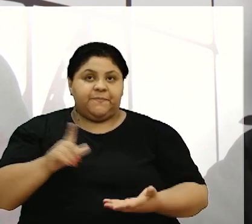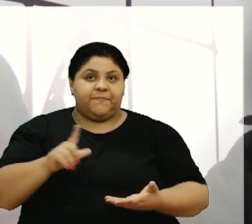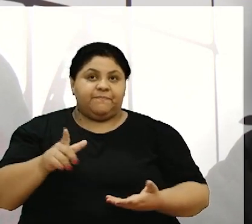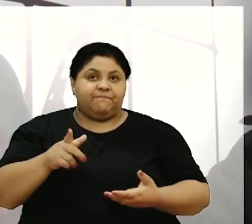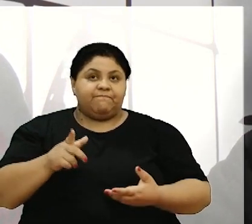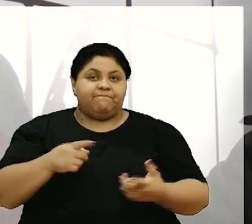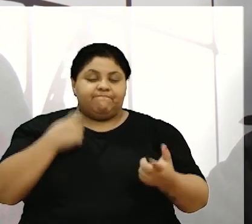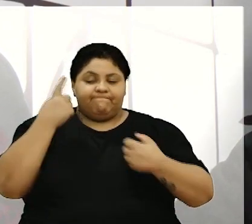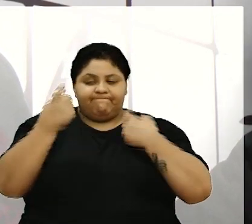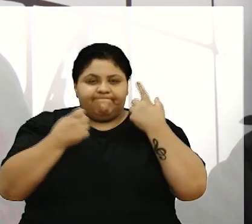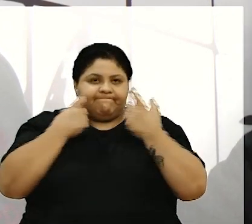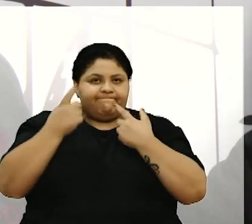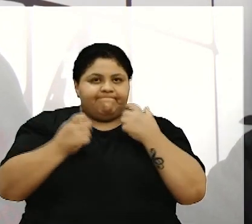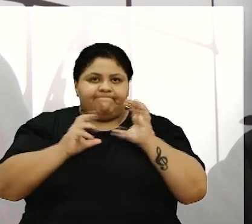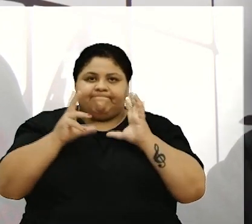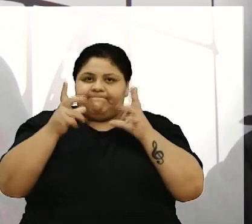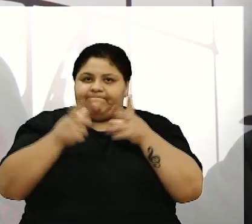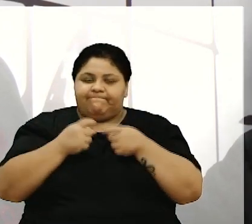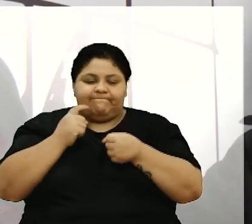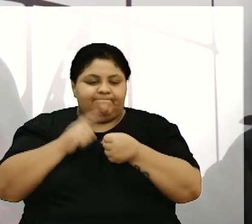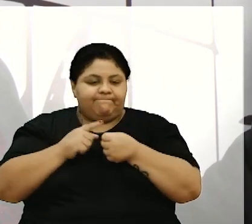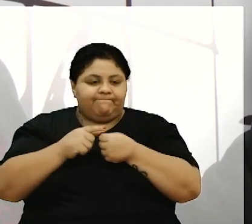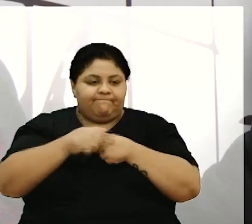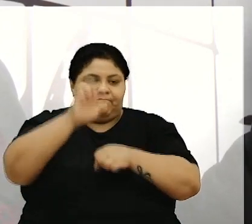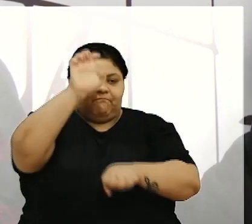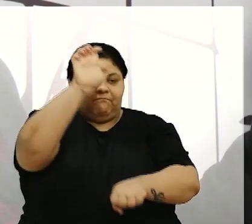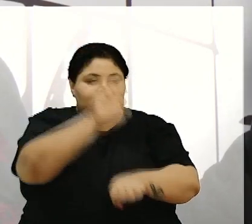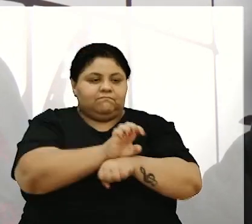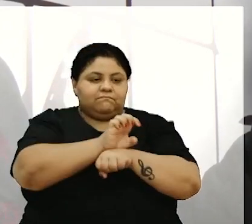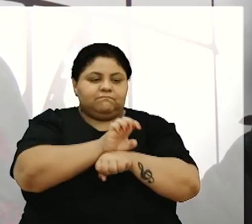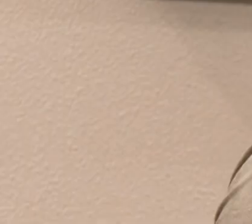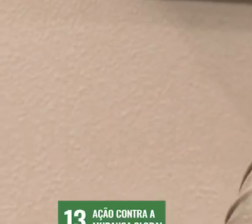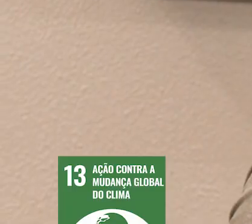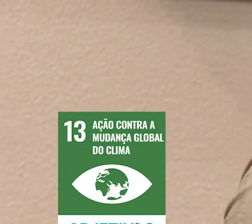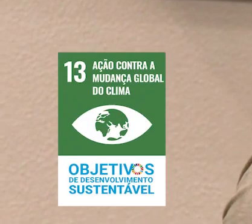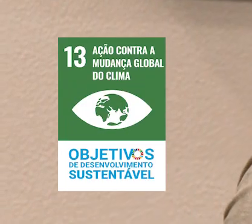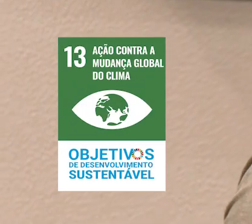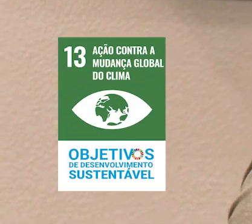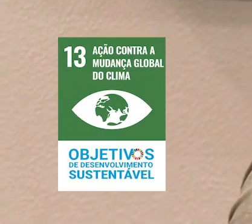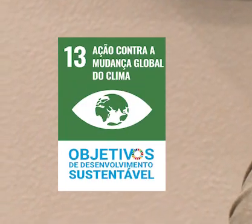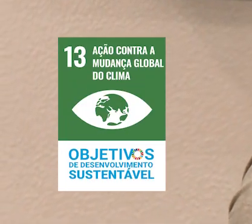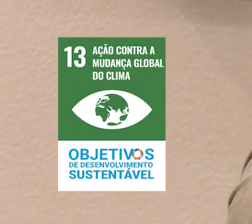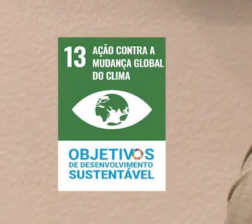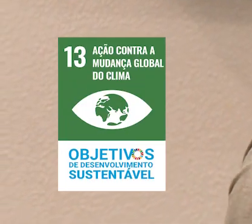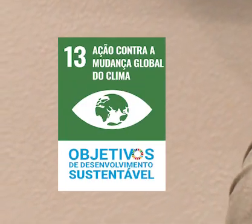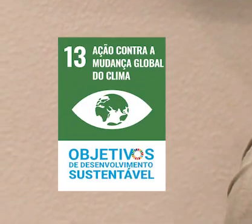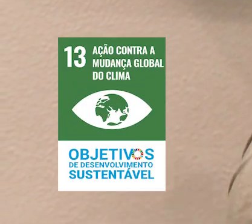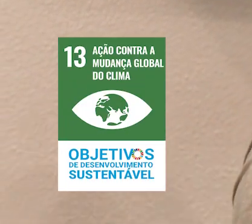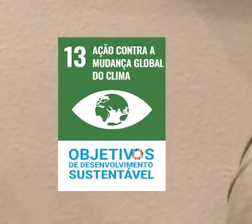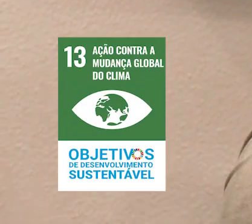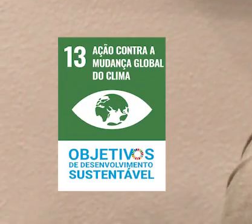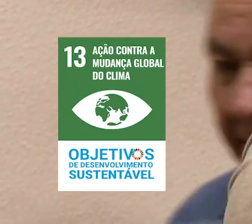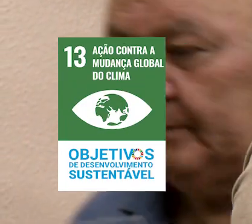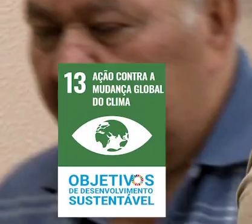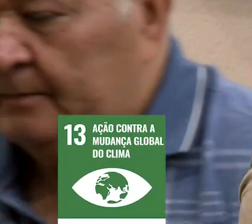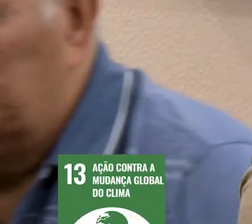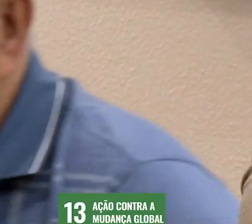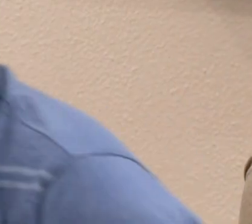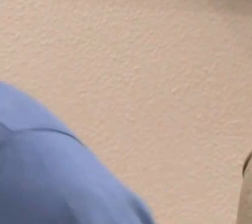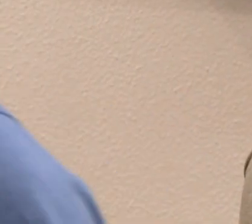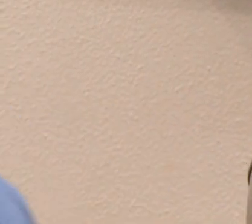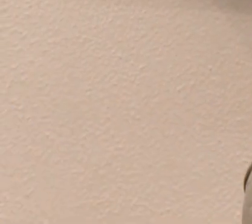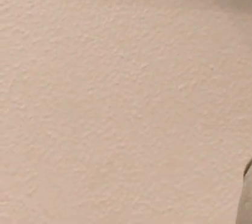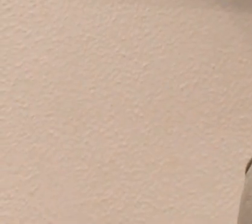preocupação com toda a cidade, com o Estado, com os familiares. Em seguida, Estela Balardinho utilizou o espaço para